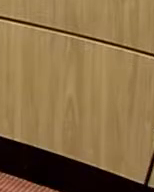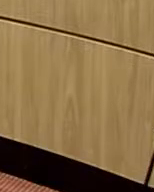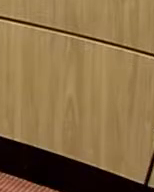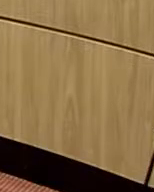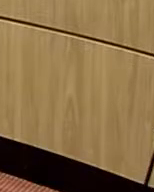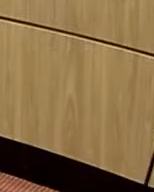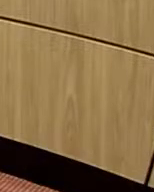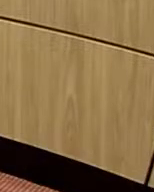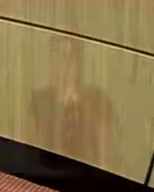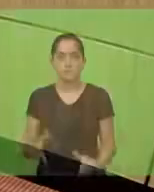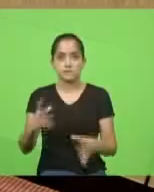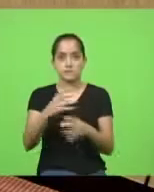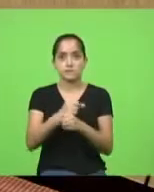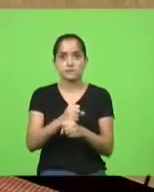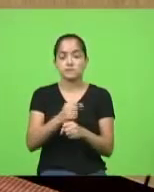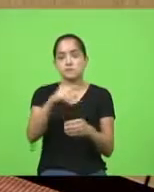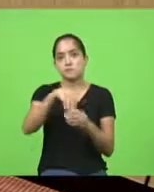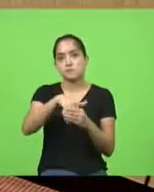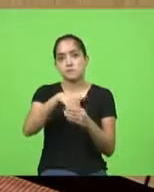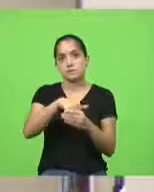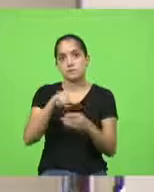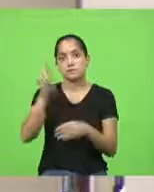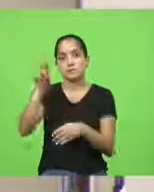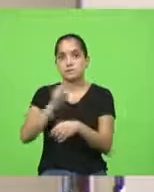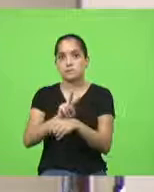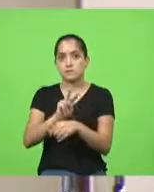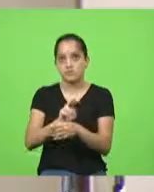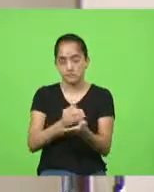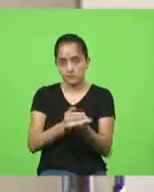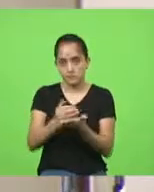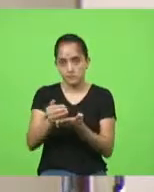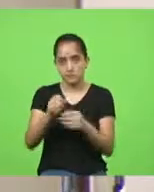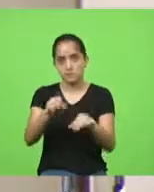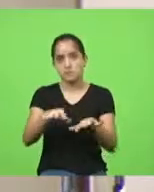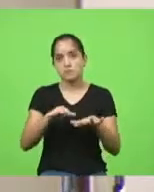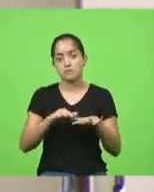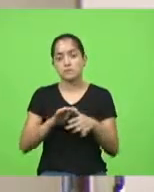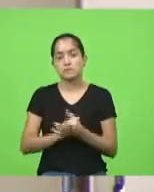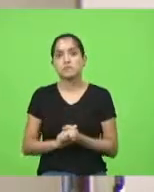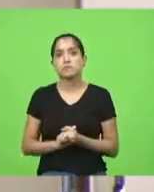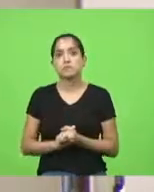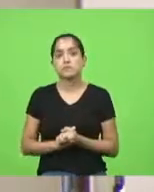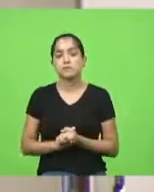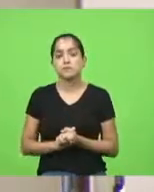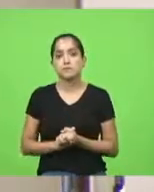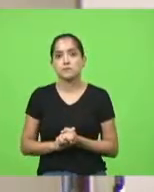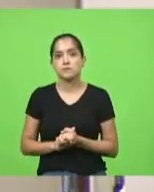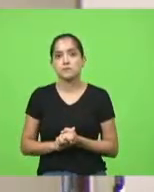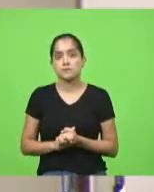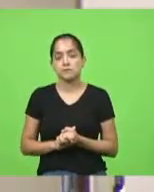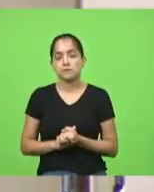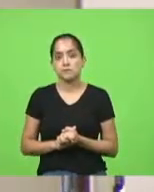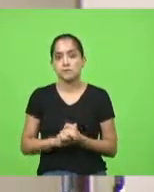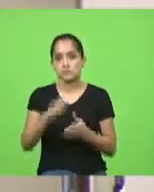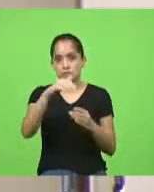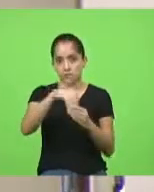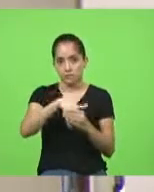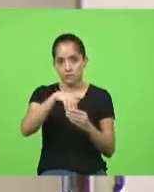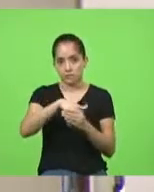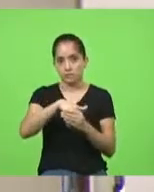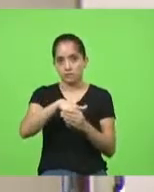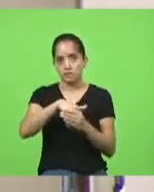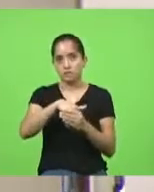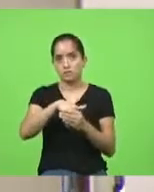Havendo quórum regimental e sob a proteção de Deus, declaro aberta a presente sessão extraordinária. Em votação,